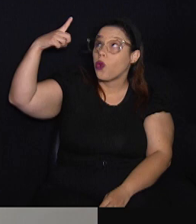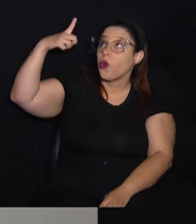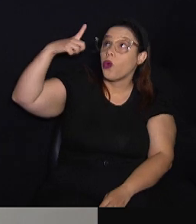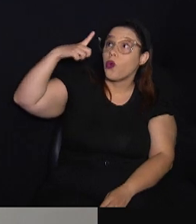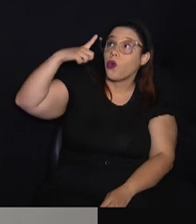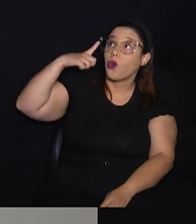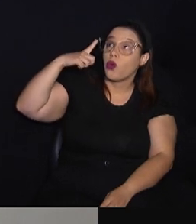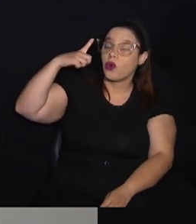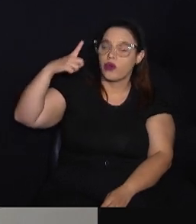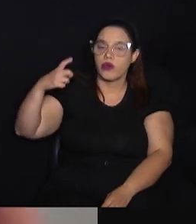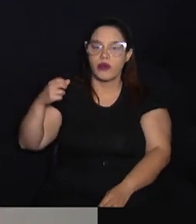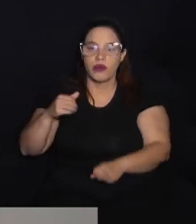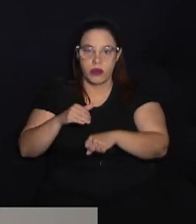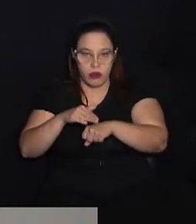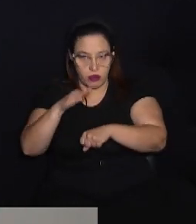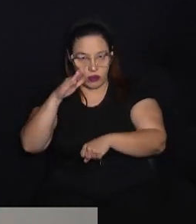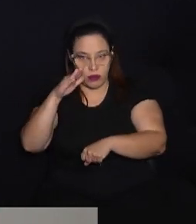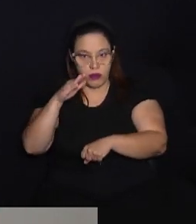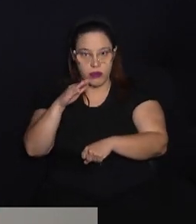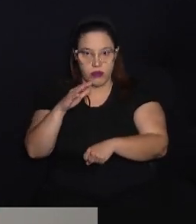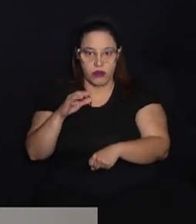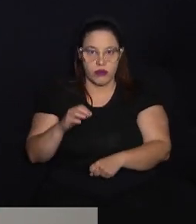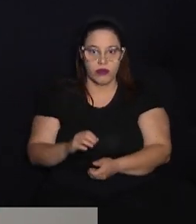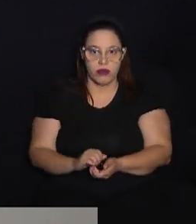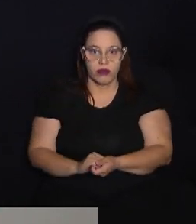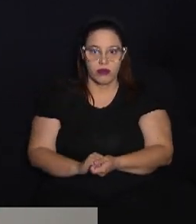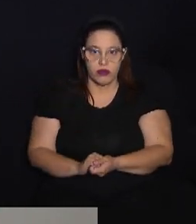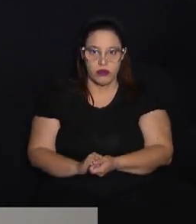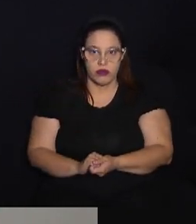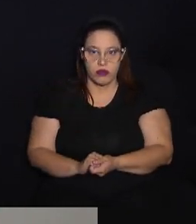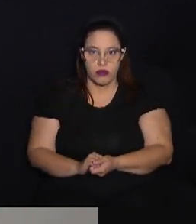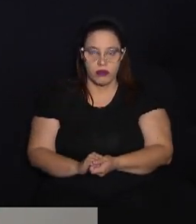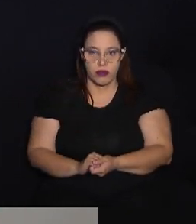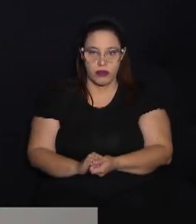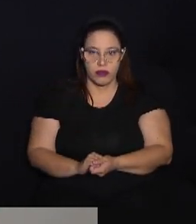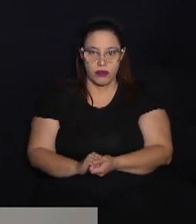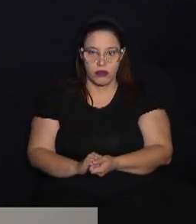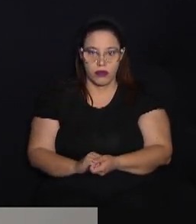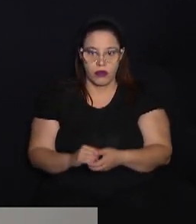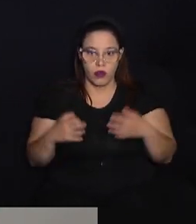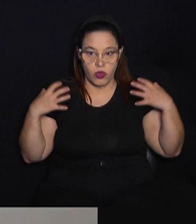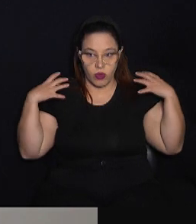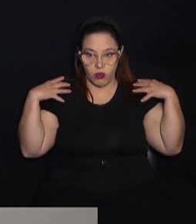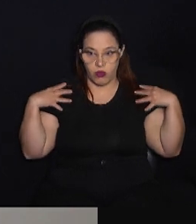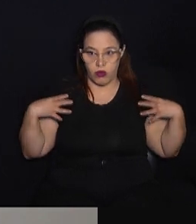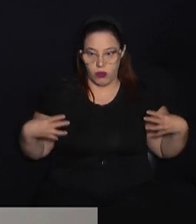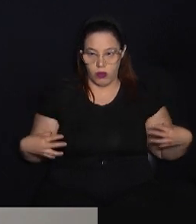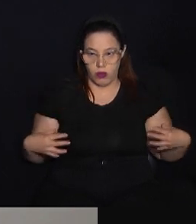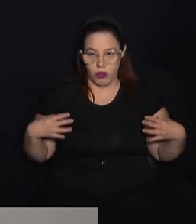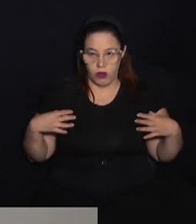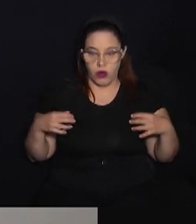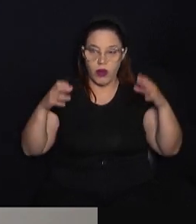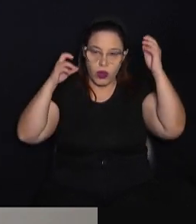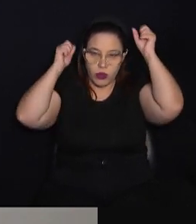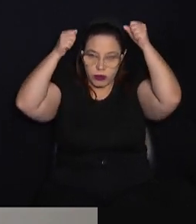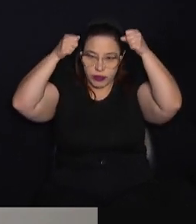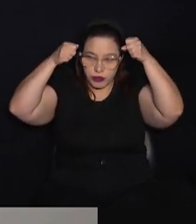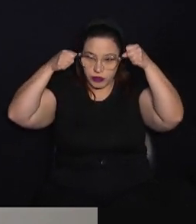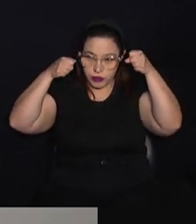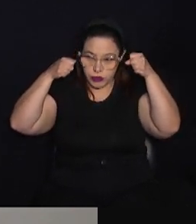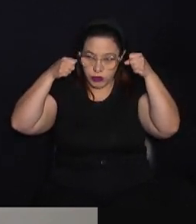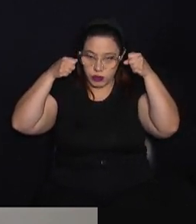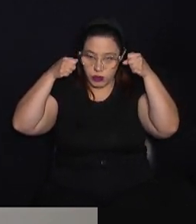um fator de proteção mais alto e usar a proteção de barreira, como aquelas blusas de proteção UV, chapéu, ficar debaixo